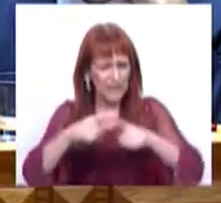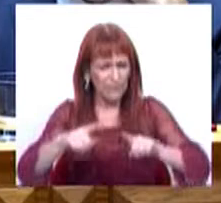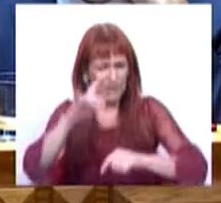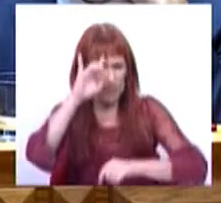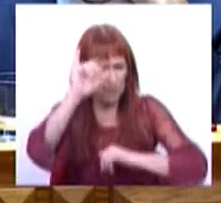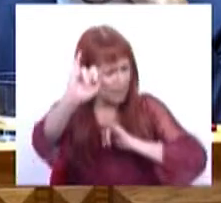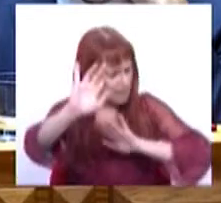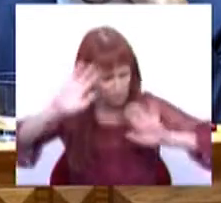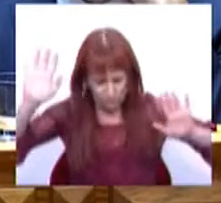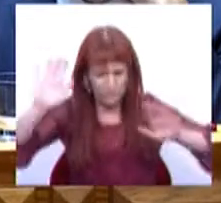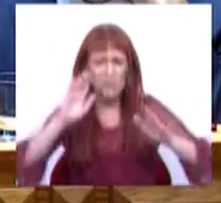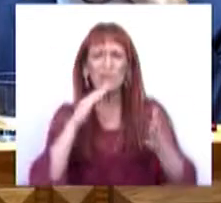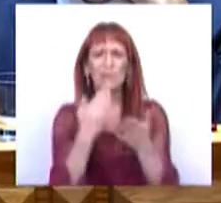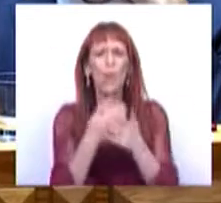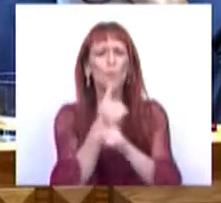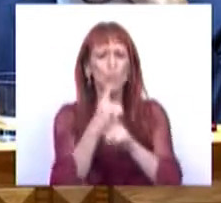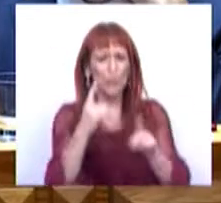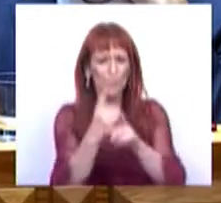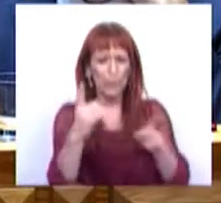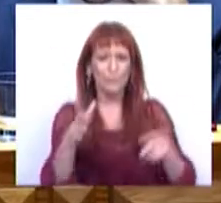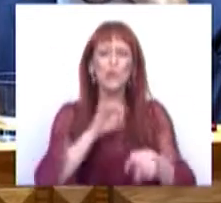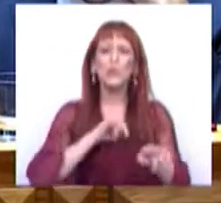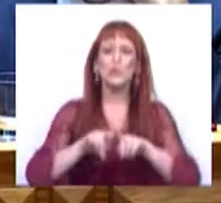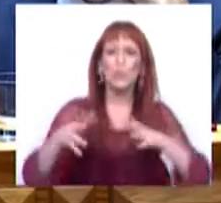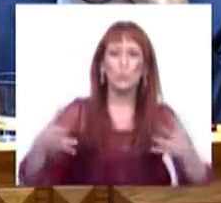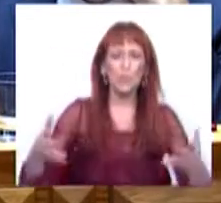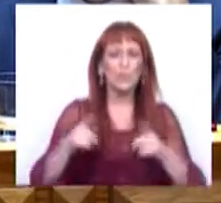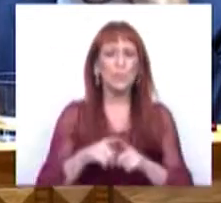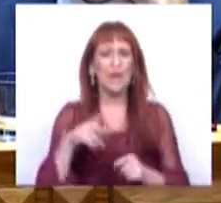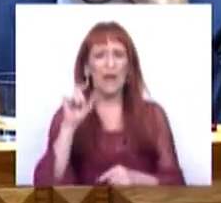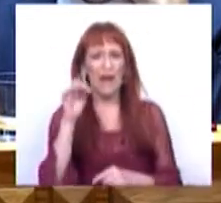de ideias, colocando os argumentos. Sr. Deputado,